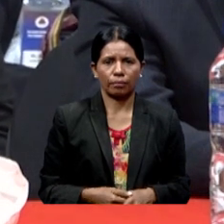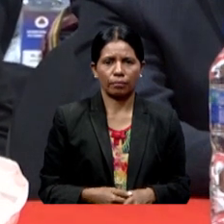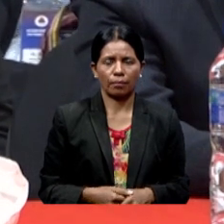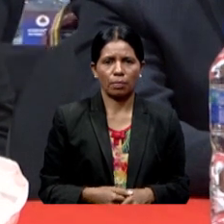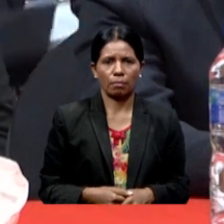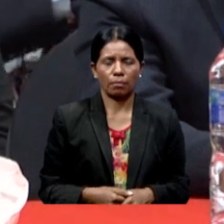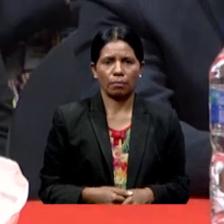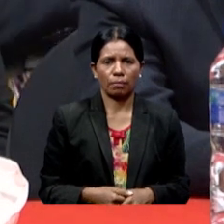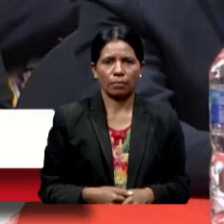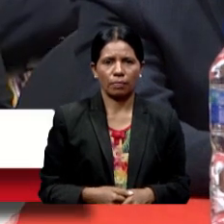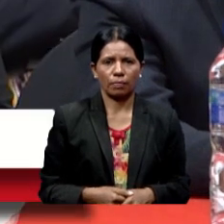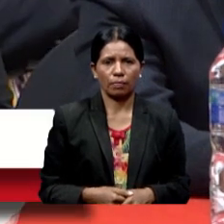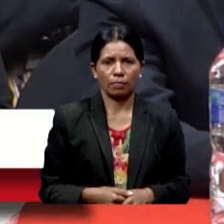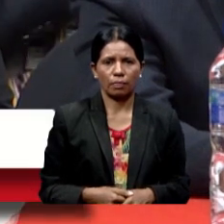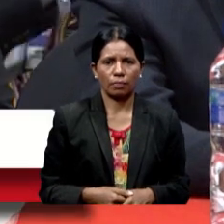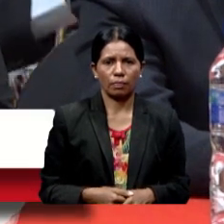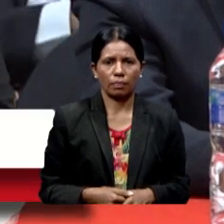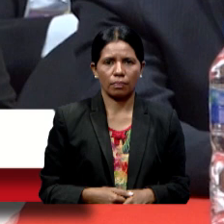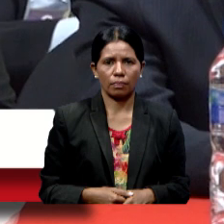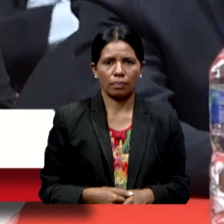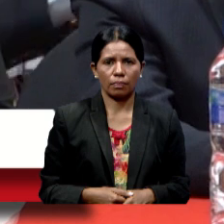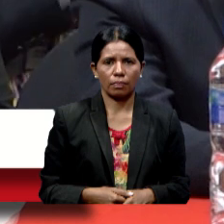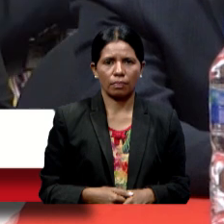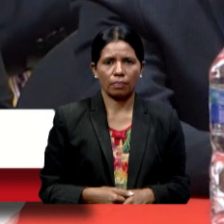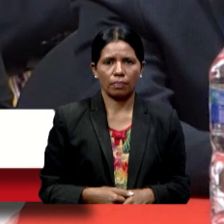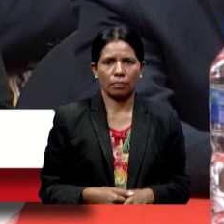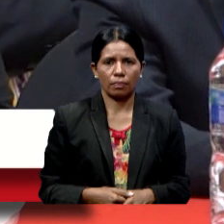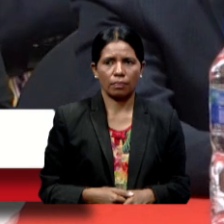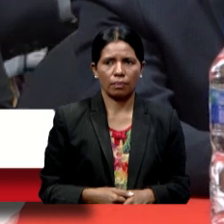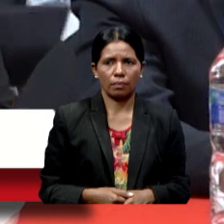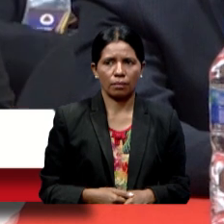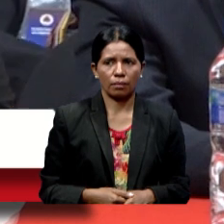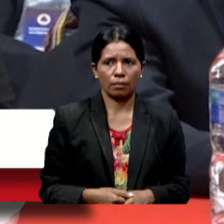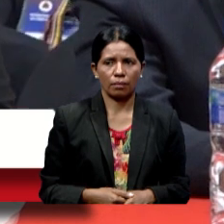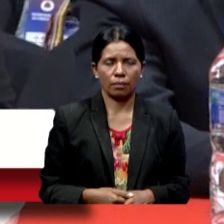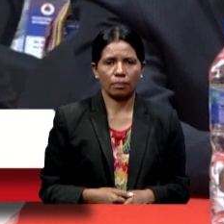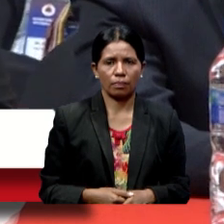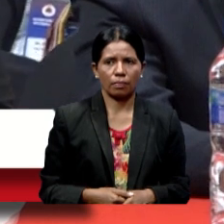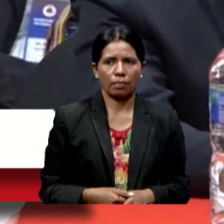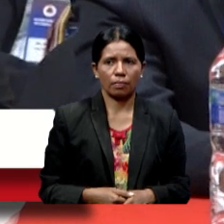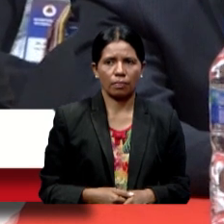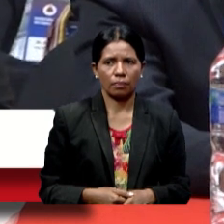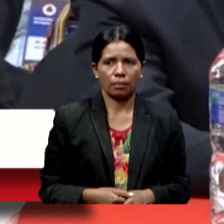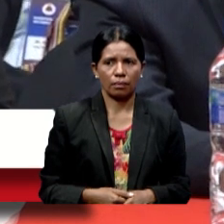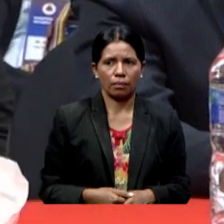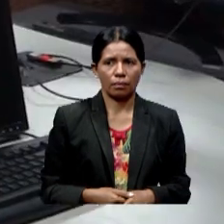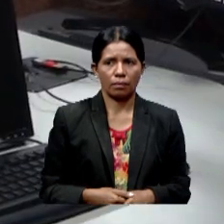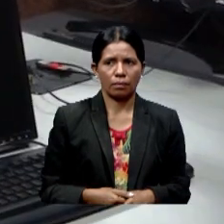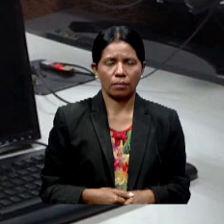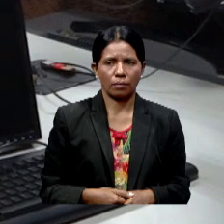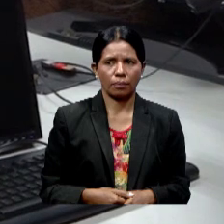station, especially when we enter this room, we feel like we are in the developed